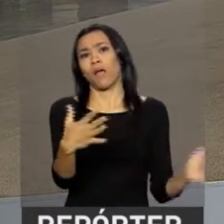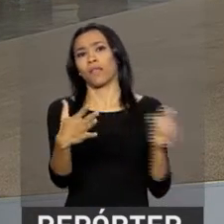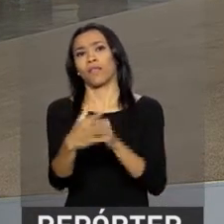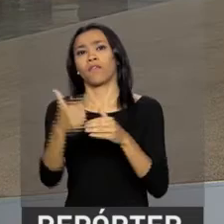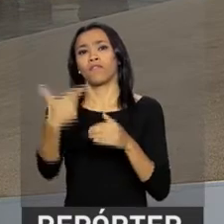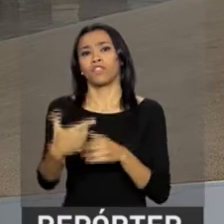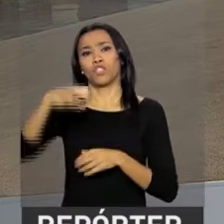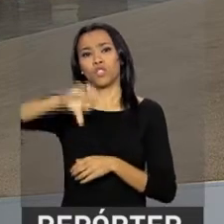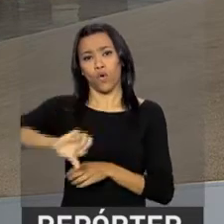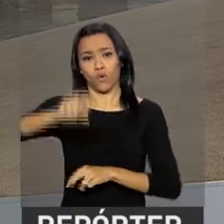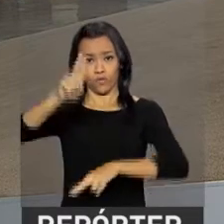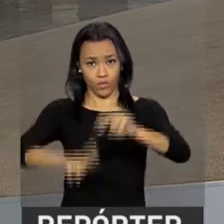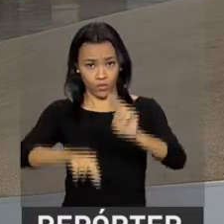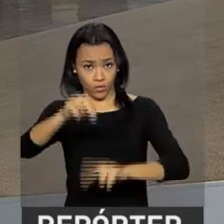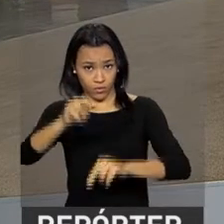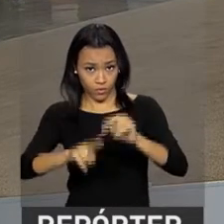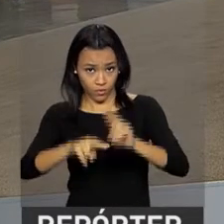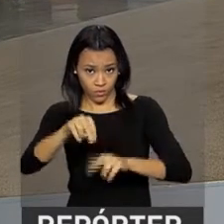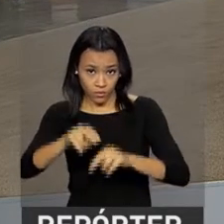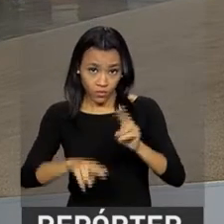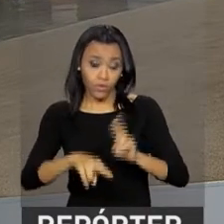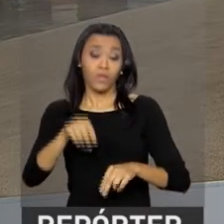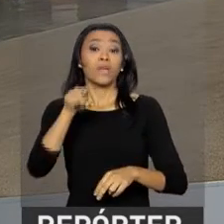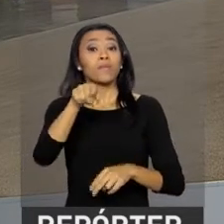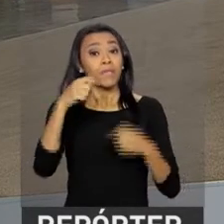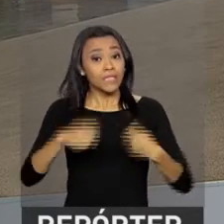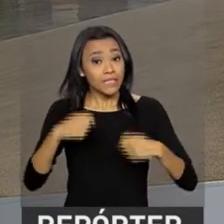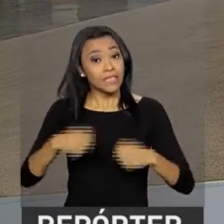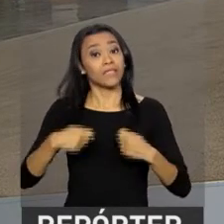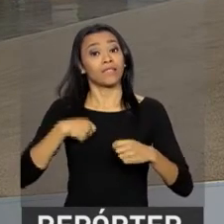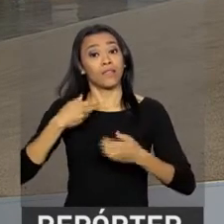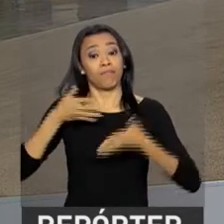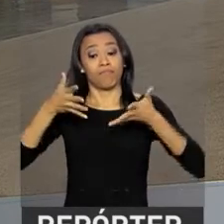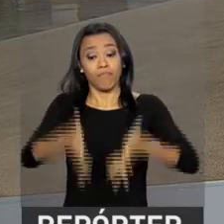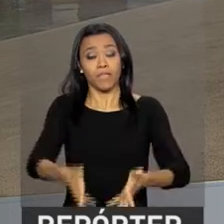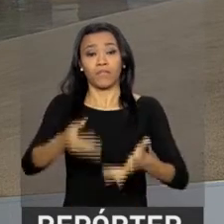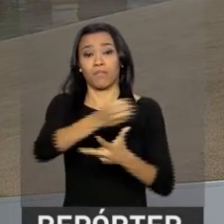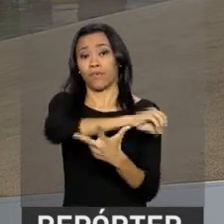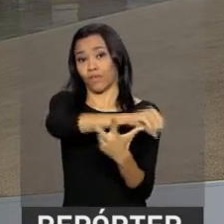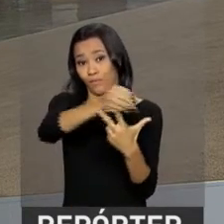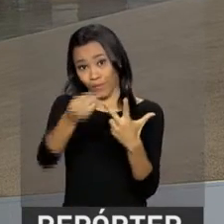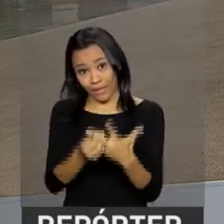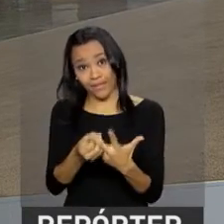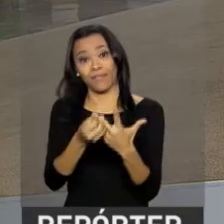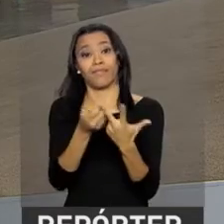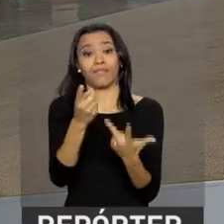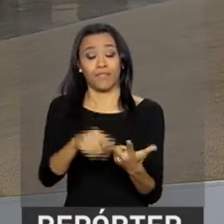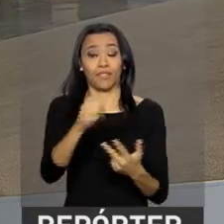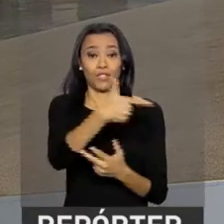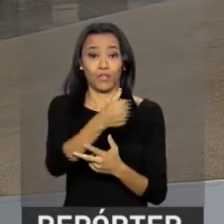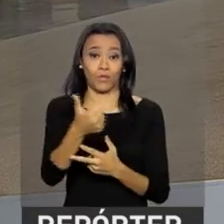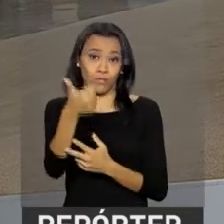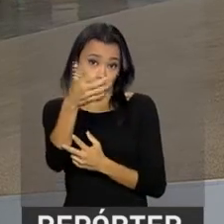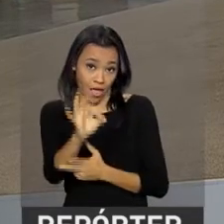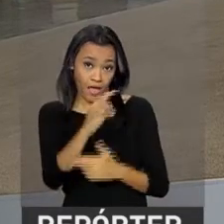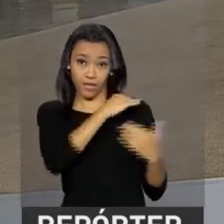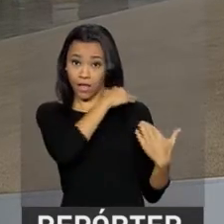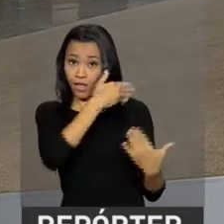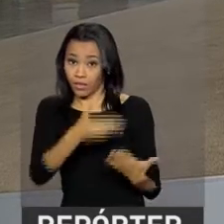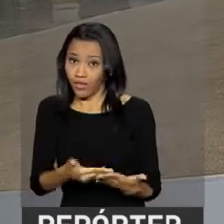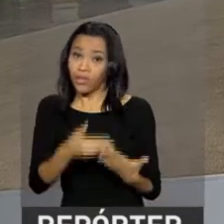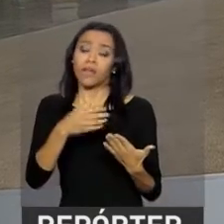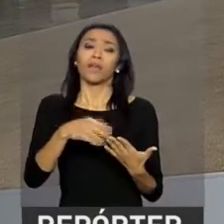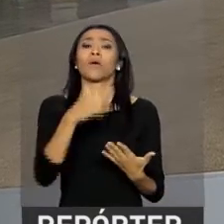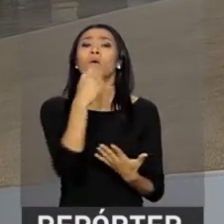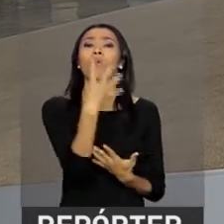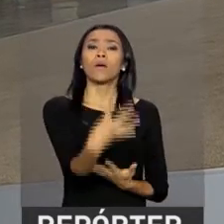junho. Para participar, o candidato precisa ter feito o Enem, o Exame Nacional do Ensino Médio, a partir de 2010, ter alcançado uma média